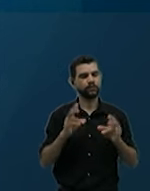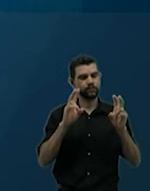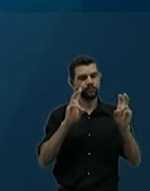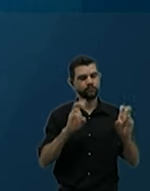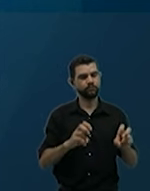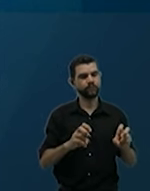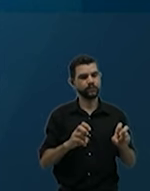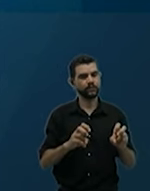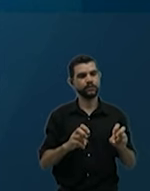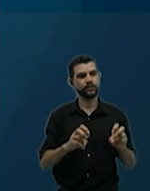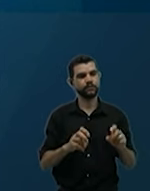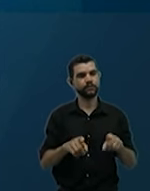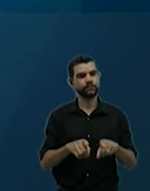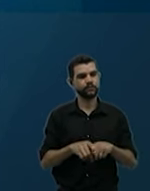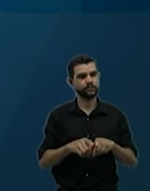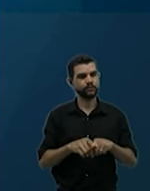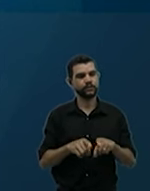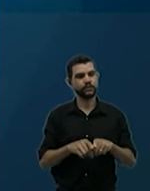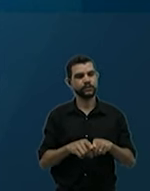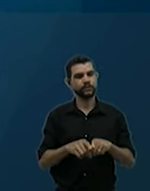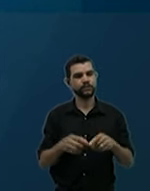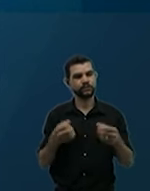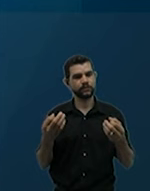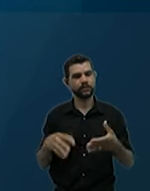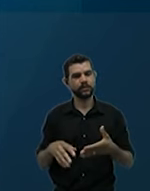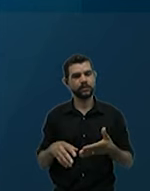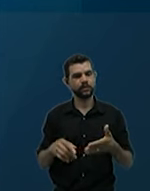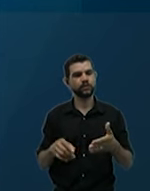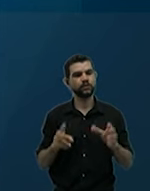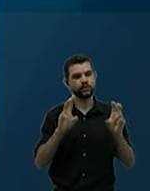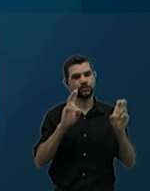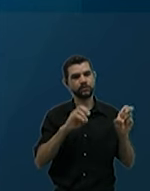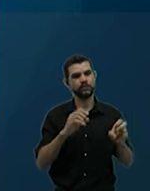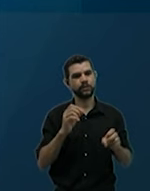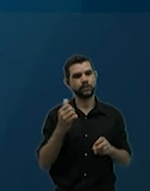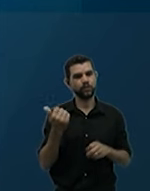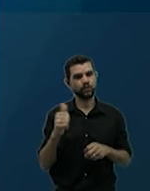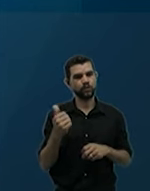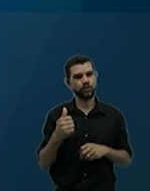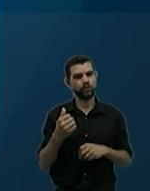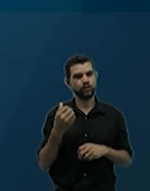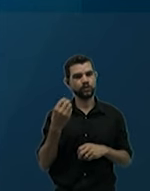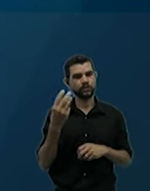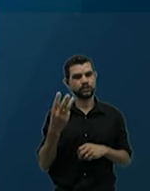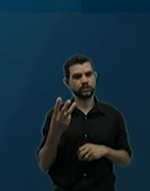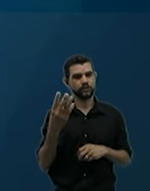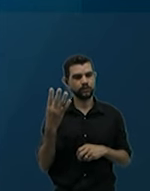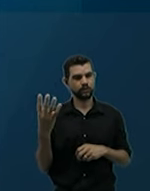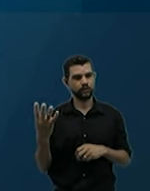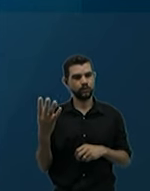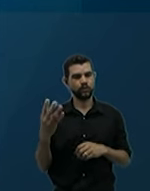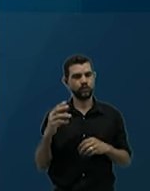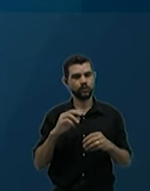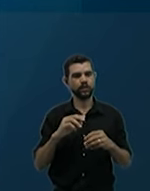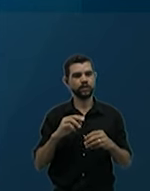tema 1134, entende que é caso para ser dado provimento aos três recursos aqui afetados. Obrigado, excelências.